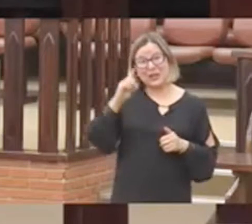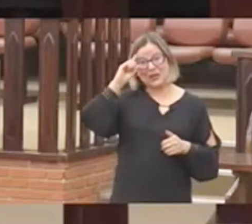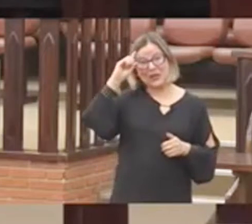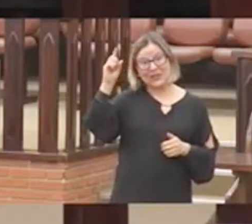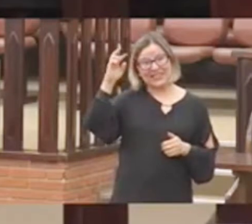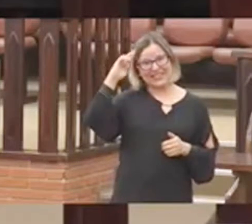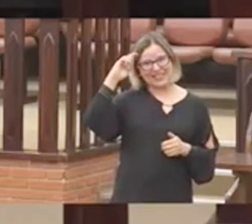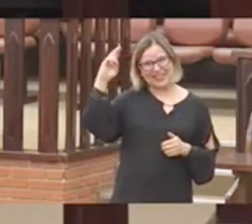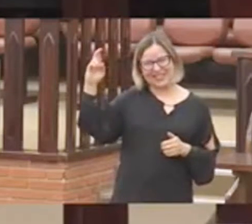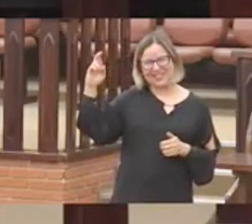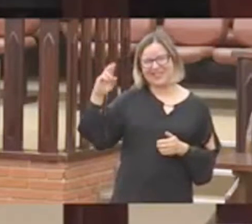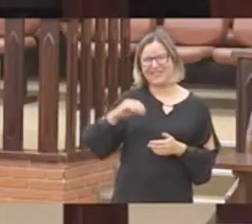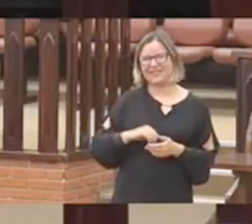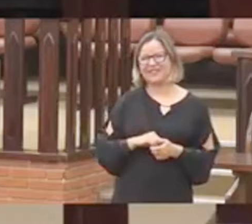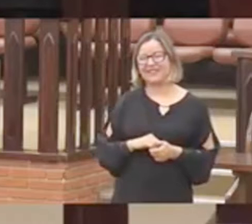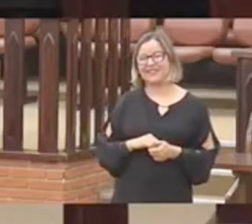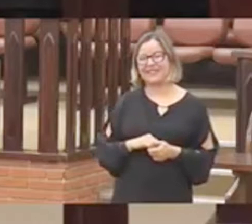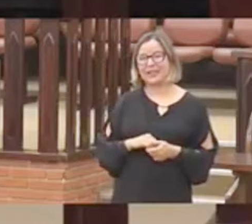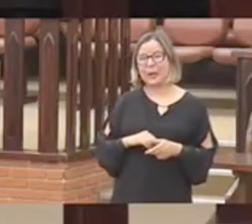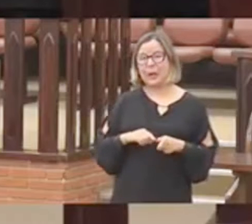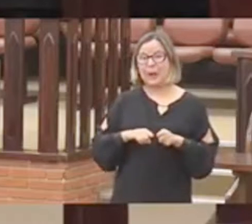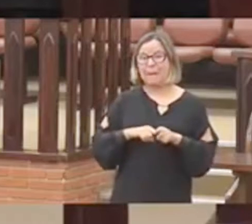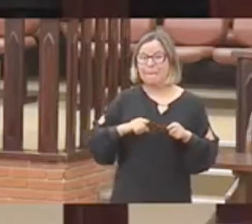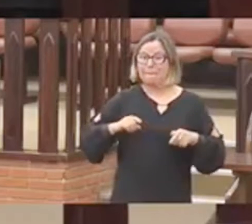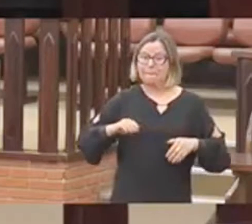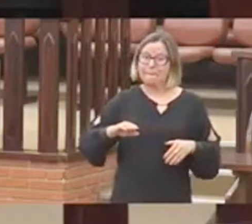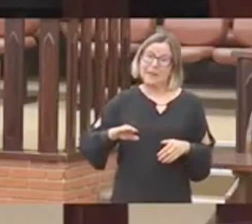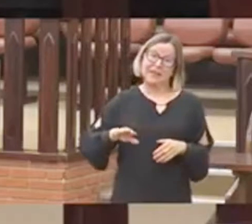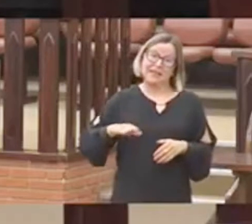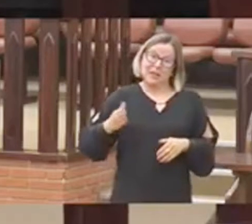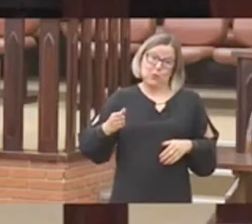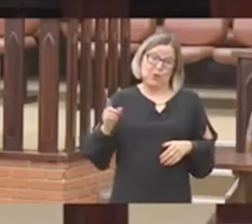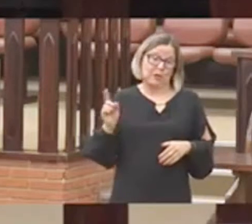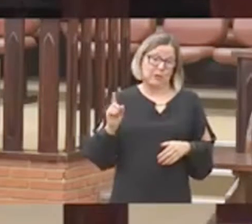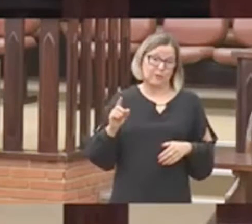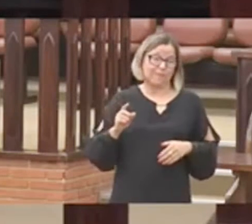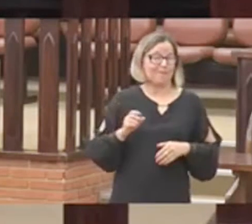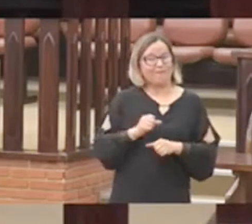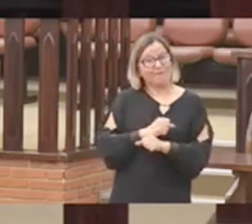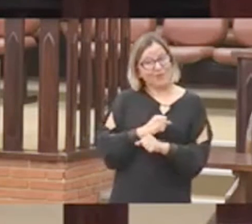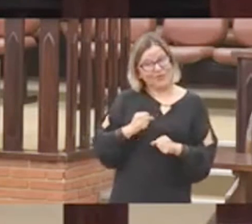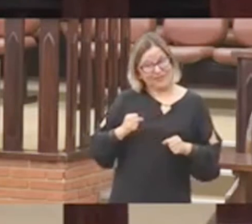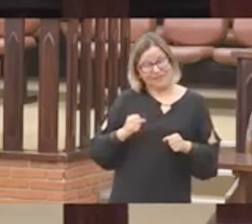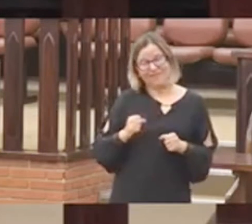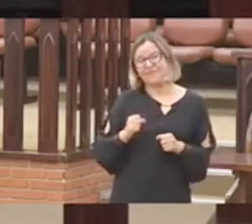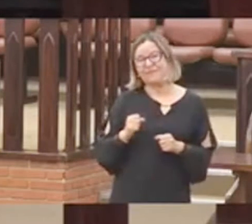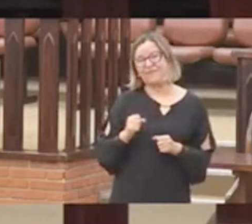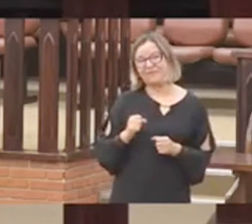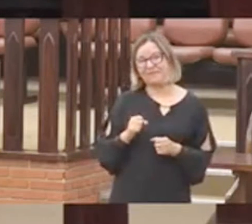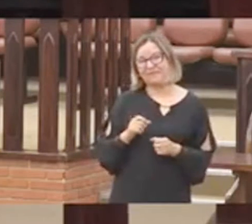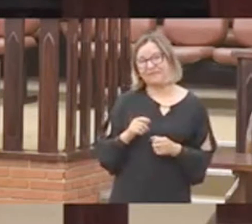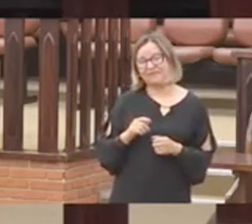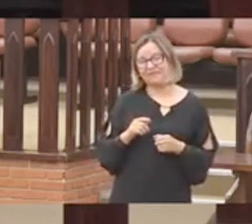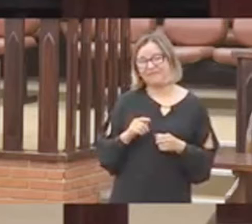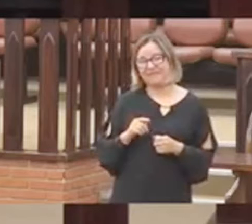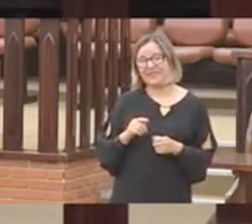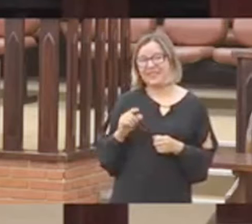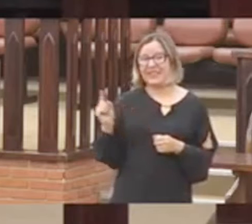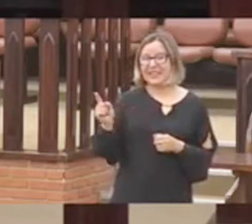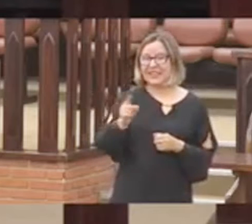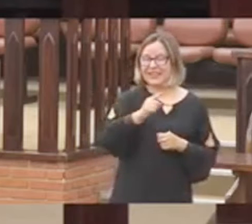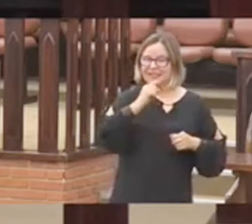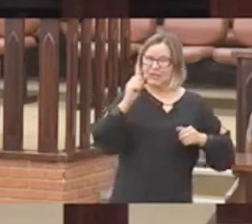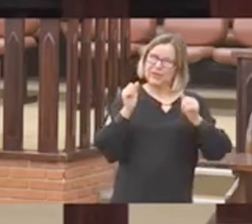Senhor. Mas enquanto isso não for possível, nós estaremos aí com